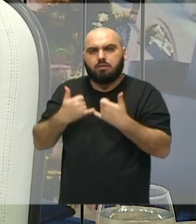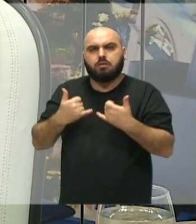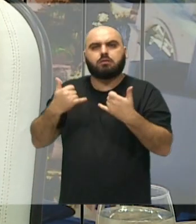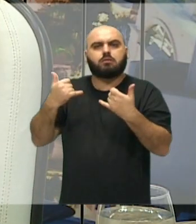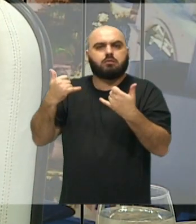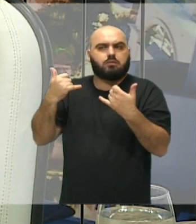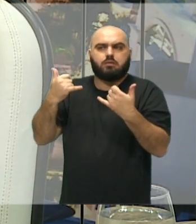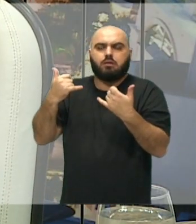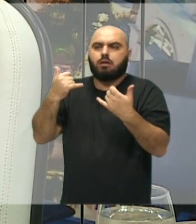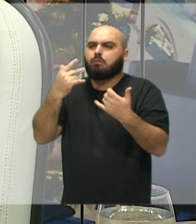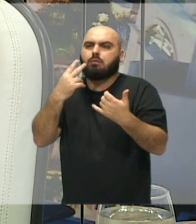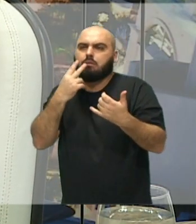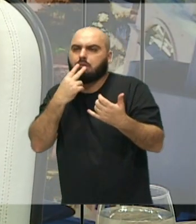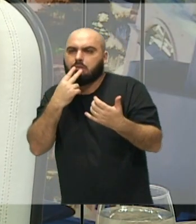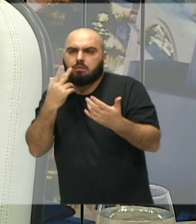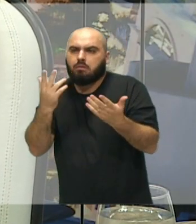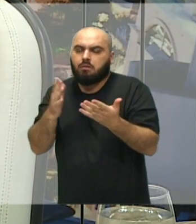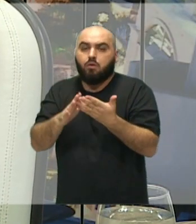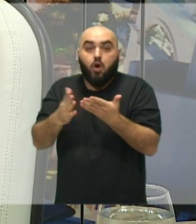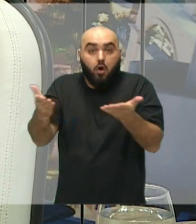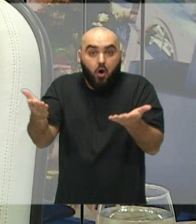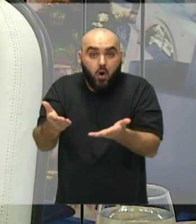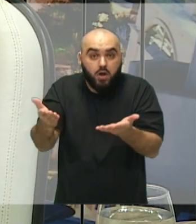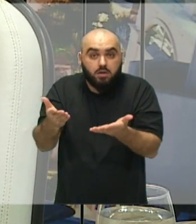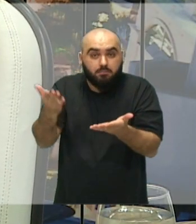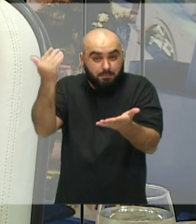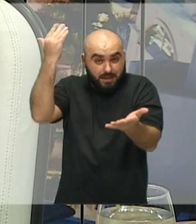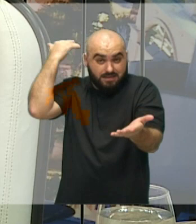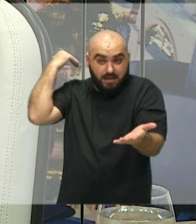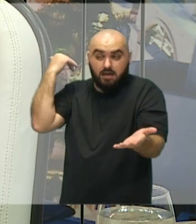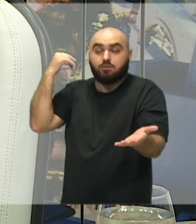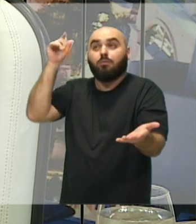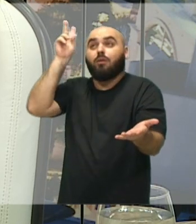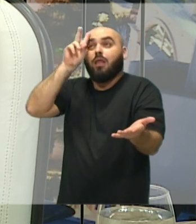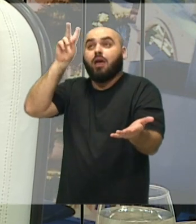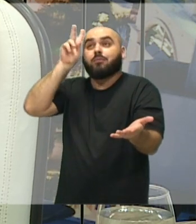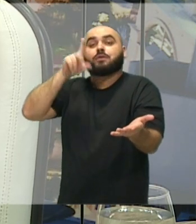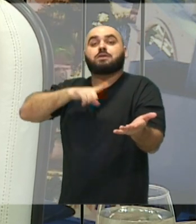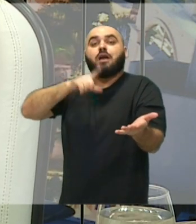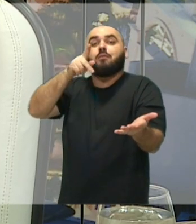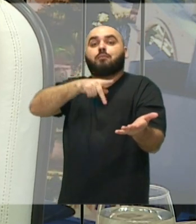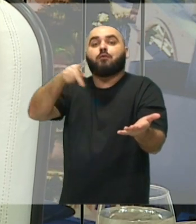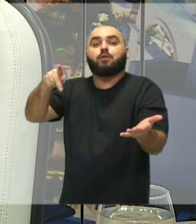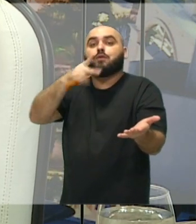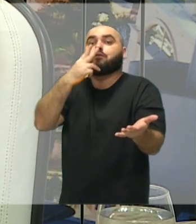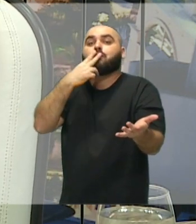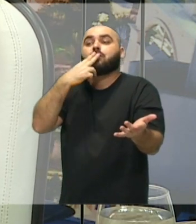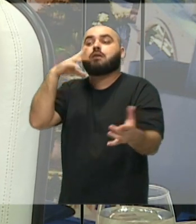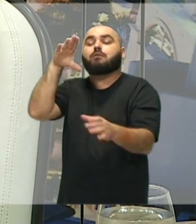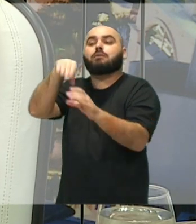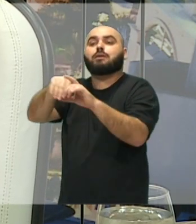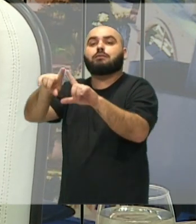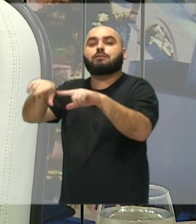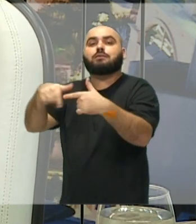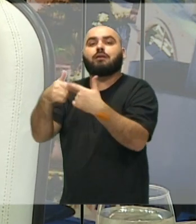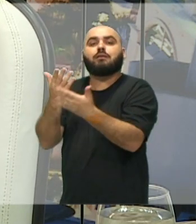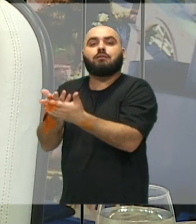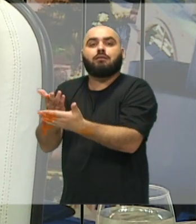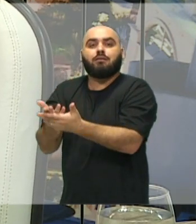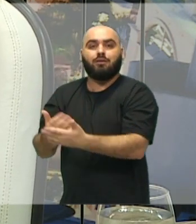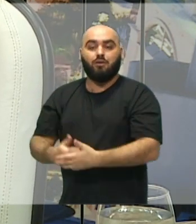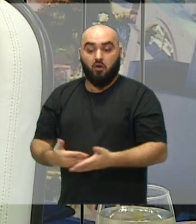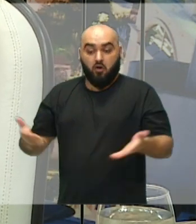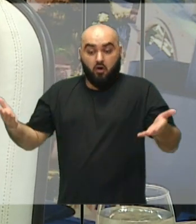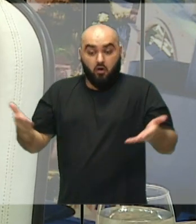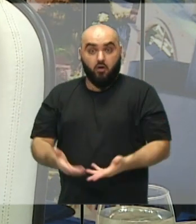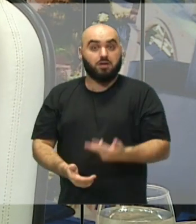fumava dentro da sala de aula. Isso hoje em dia é impensável. Infelizmente, né? eu também tive. Então, mas na verdade, sim, não porque era um mau